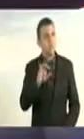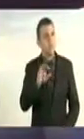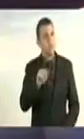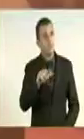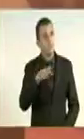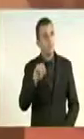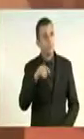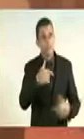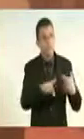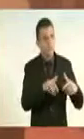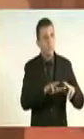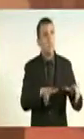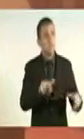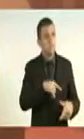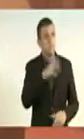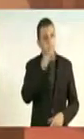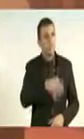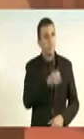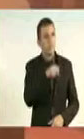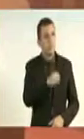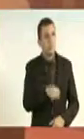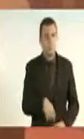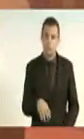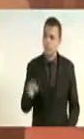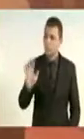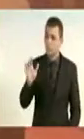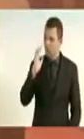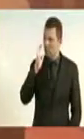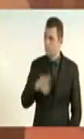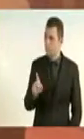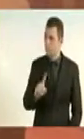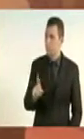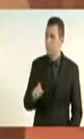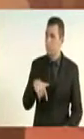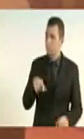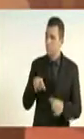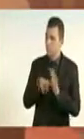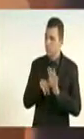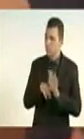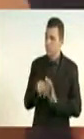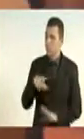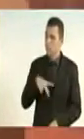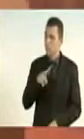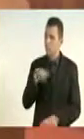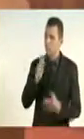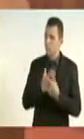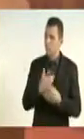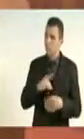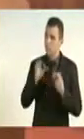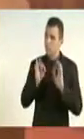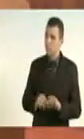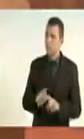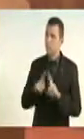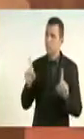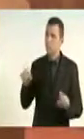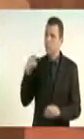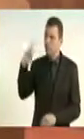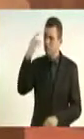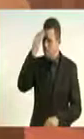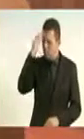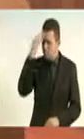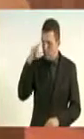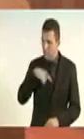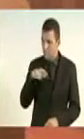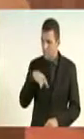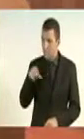Deputado Adriano, tanto houve o questionamento que a consulta formal vai ser formulada. Mas em relação, segundo o entendimento de Vossa Excelência,